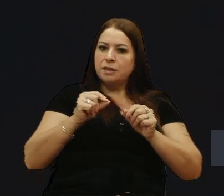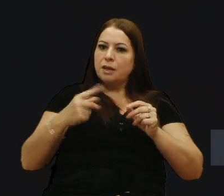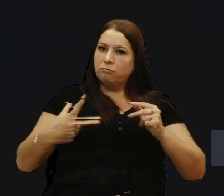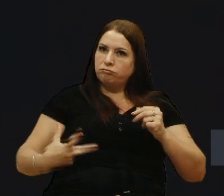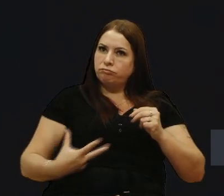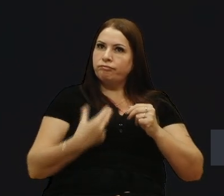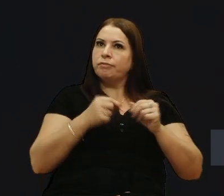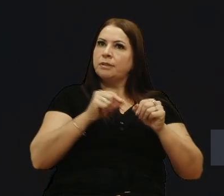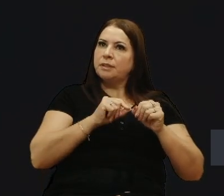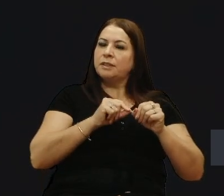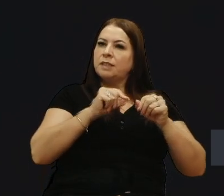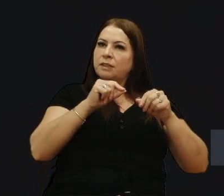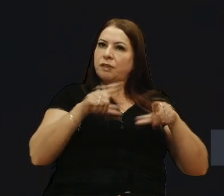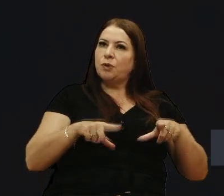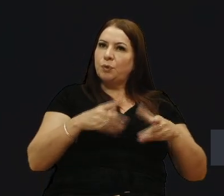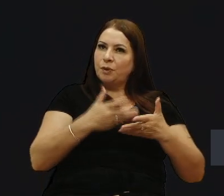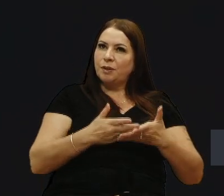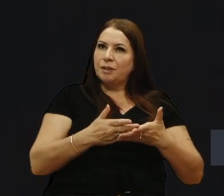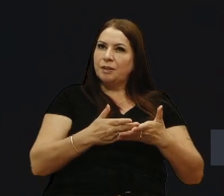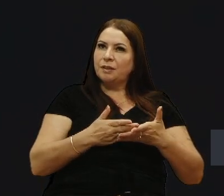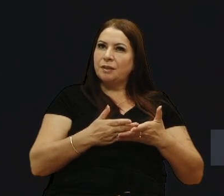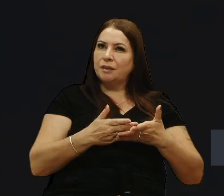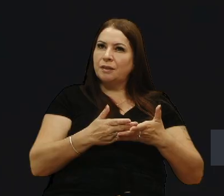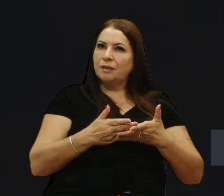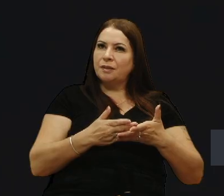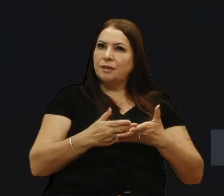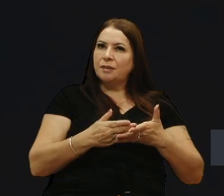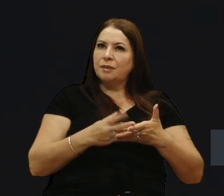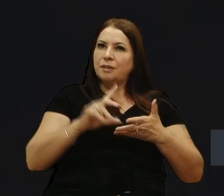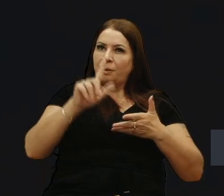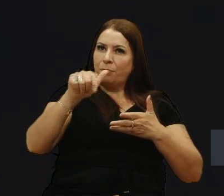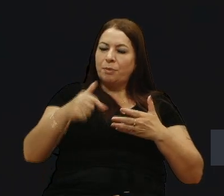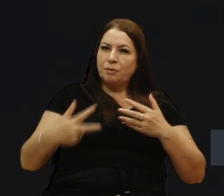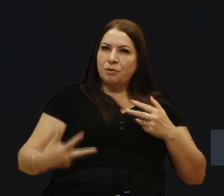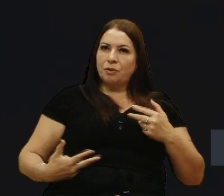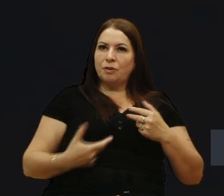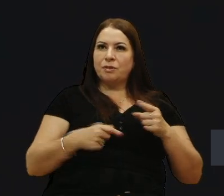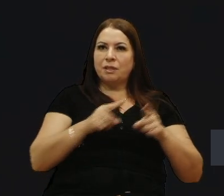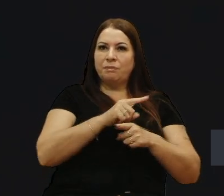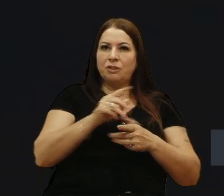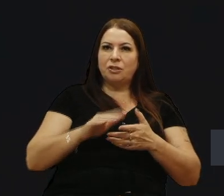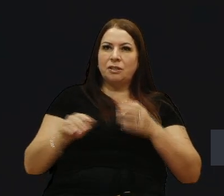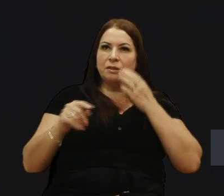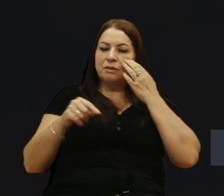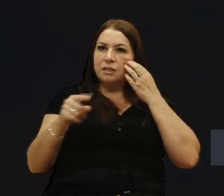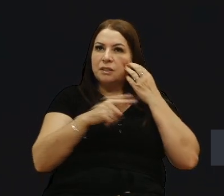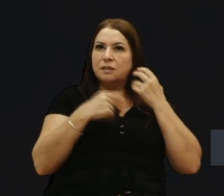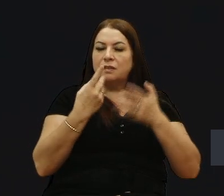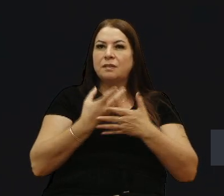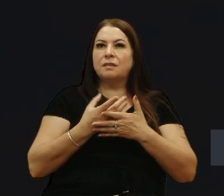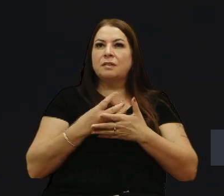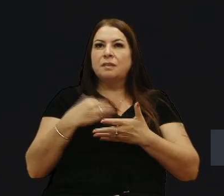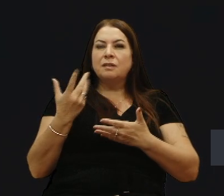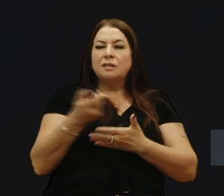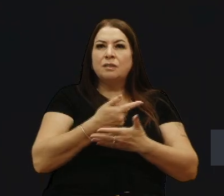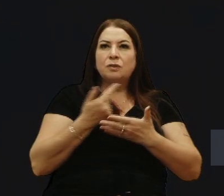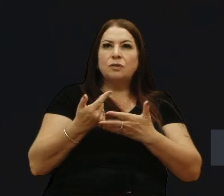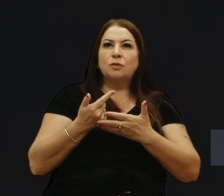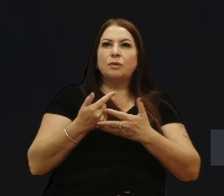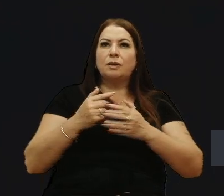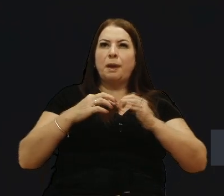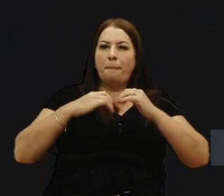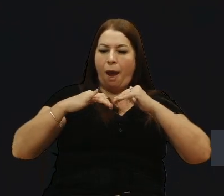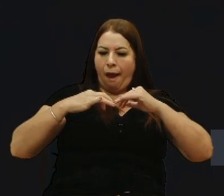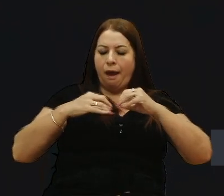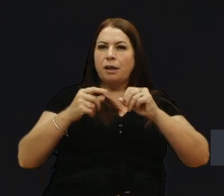vai se ter o local, enfim, também para fazer o pós-cirúrgico, né, tem esterilizador, tem toda a parte maquinária,